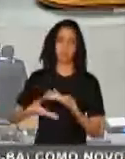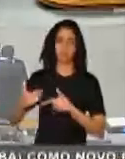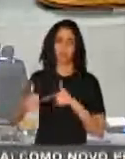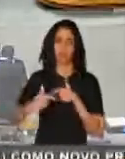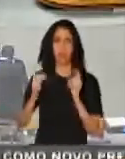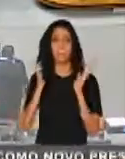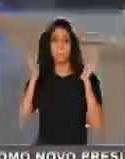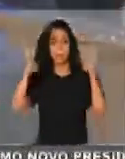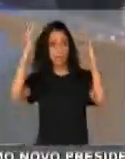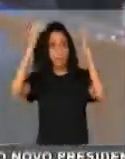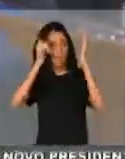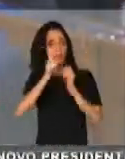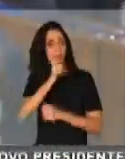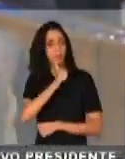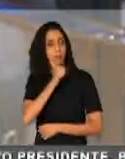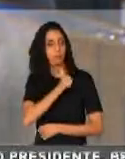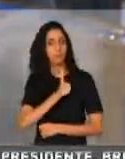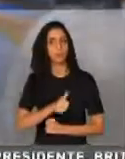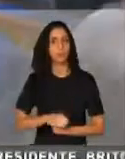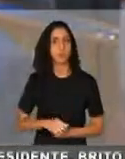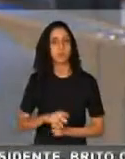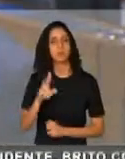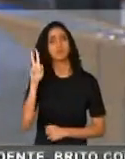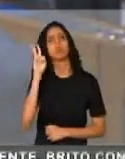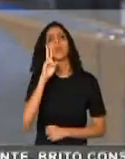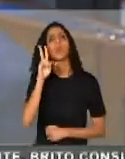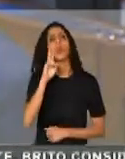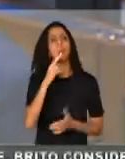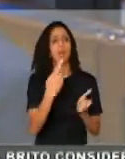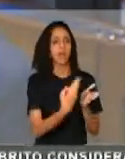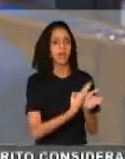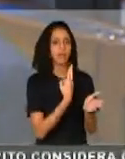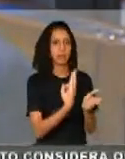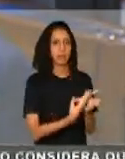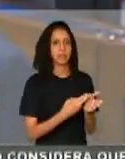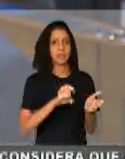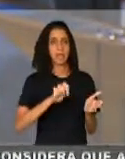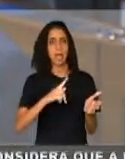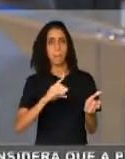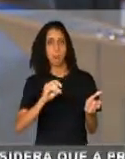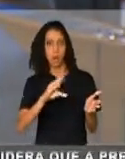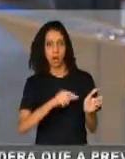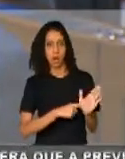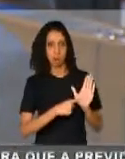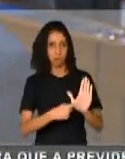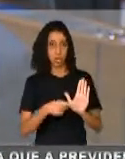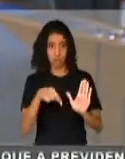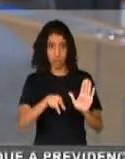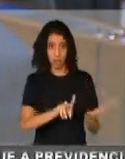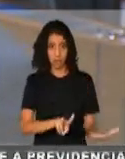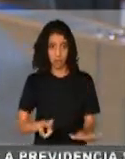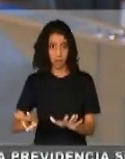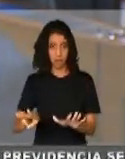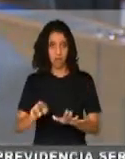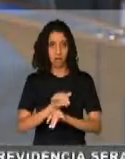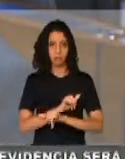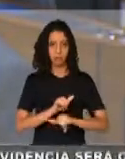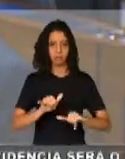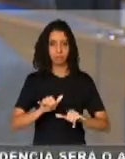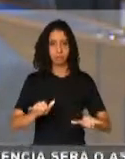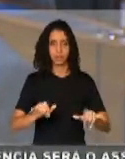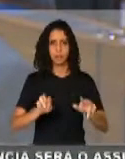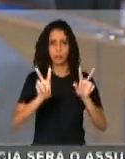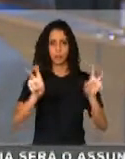Rio, Marielle Franco, lembro a reportagem da revista Época dessa semana, que publica